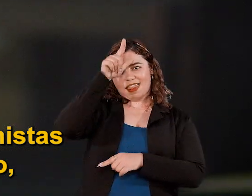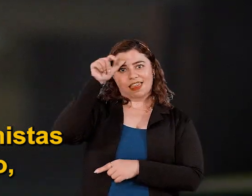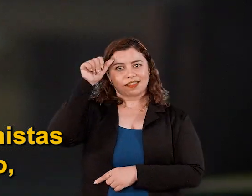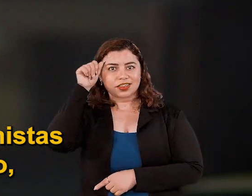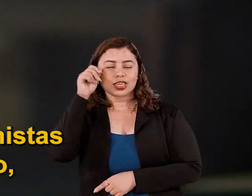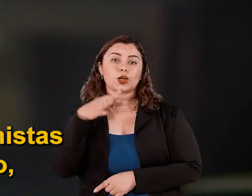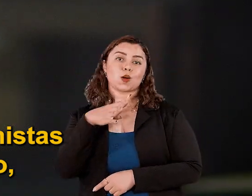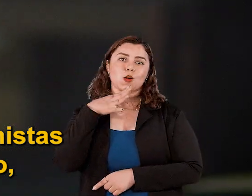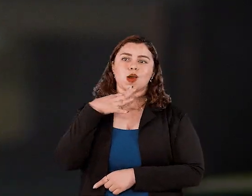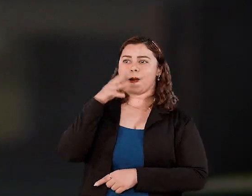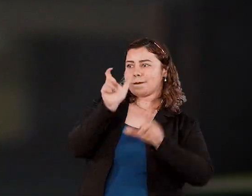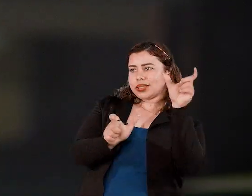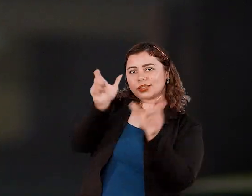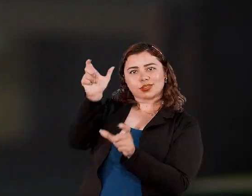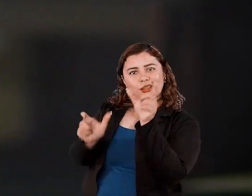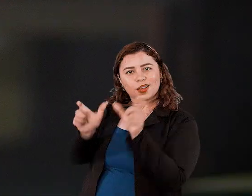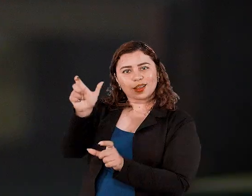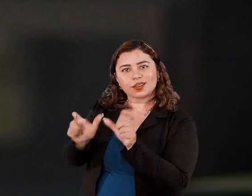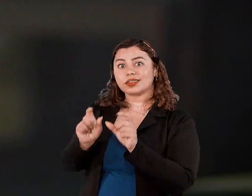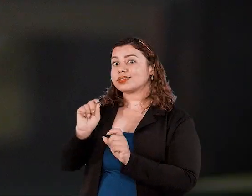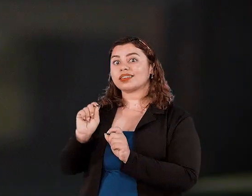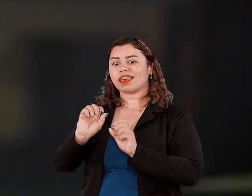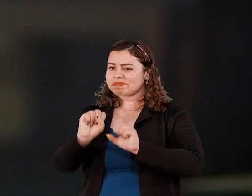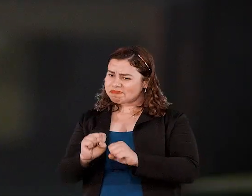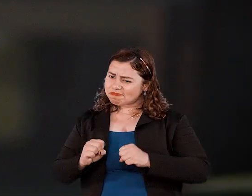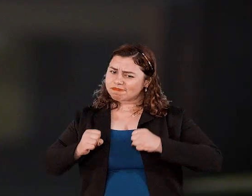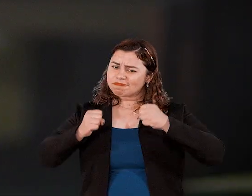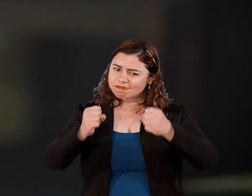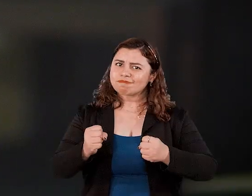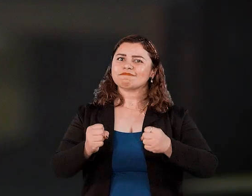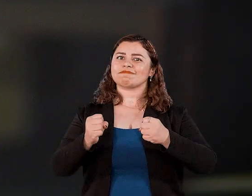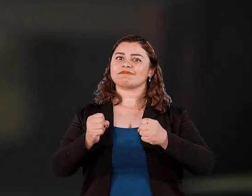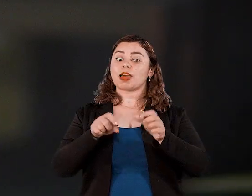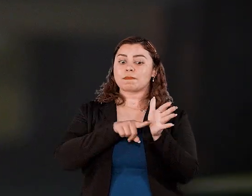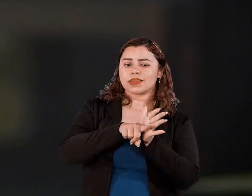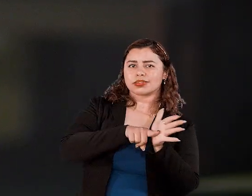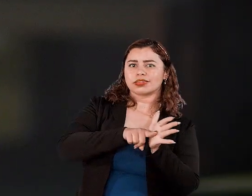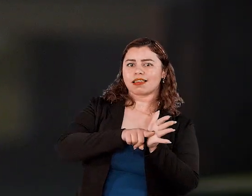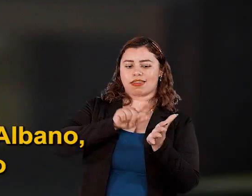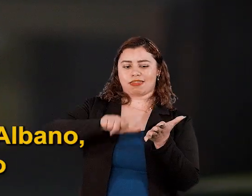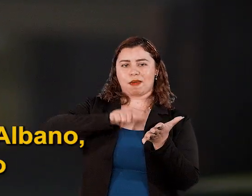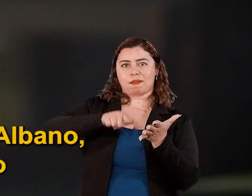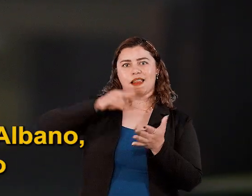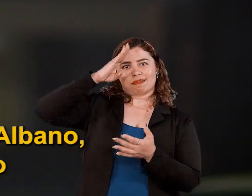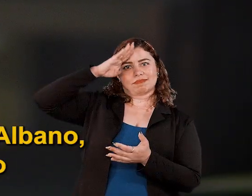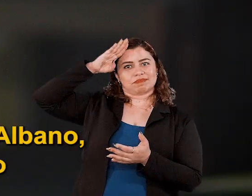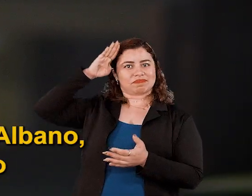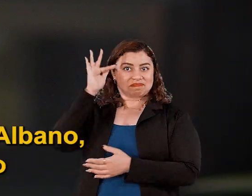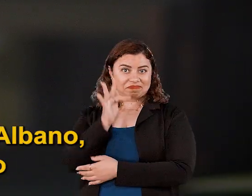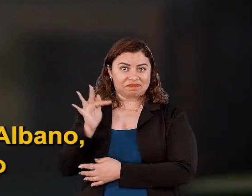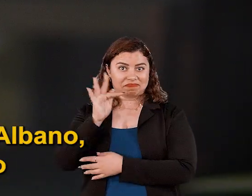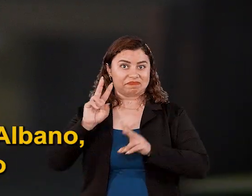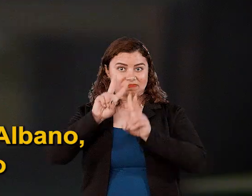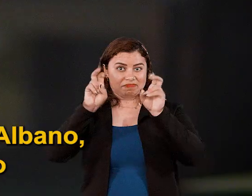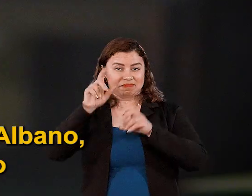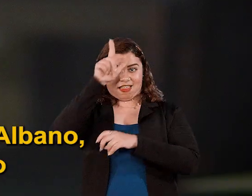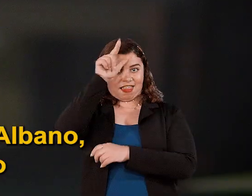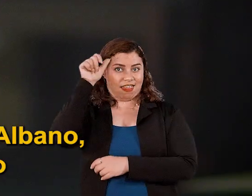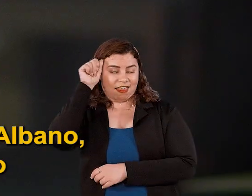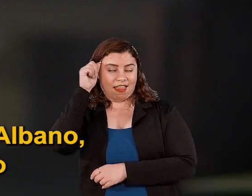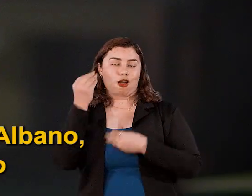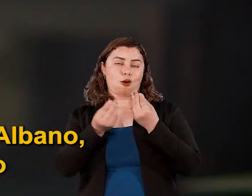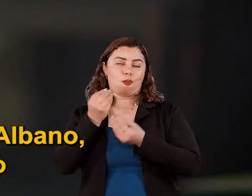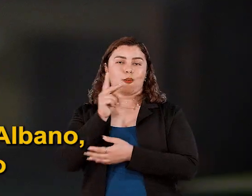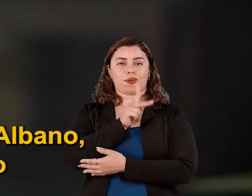interessados na obra do Levino, conhecendo pessoas que se dedicaram a fazer trabalhos acadêmicos sobre Levino